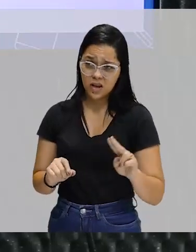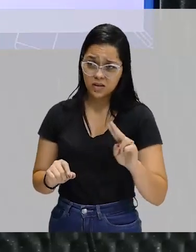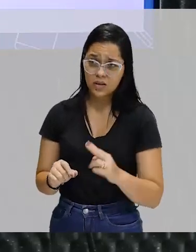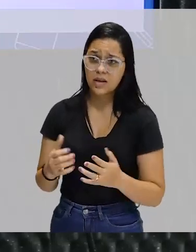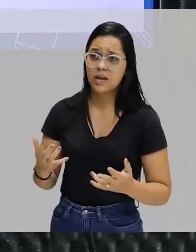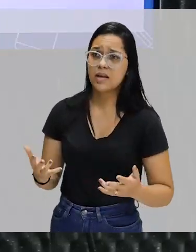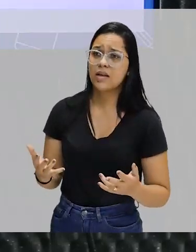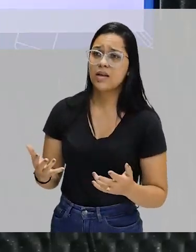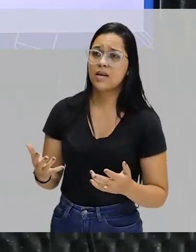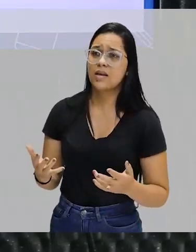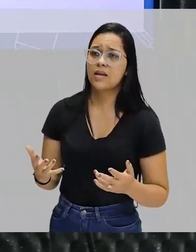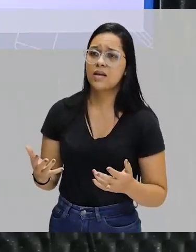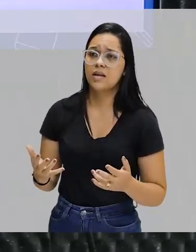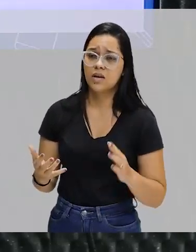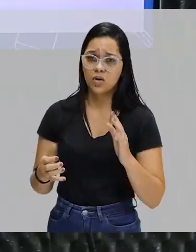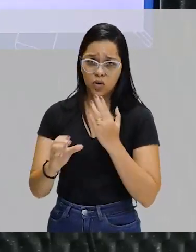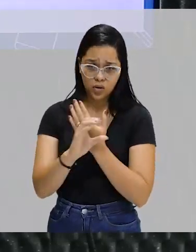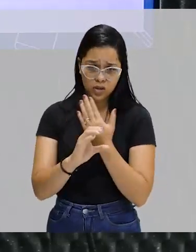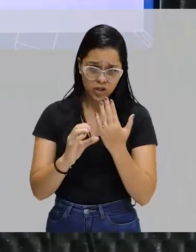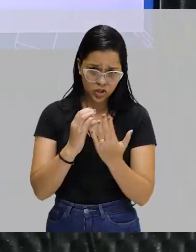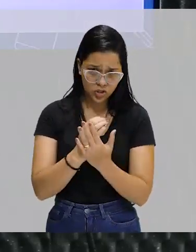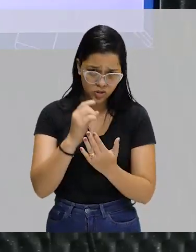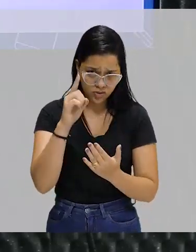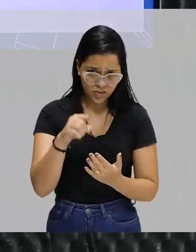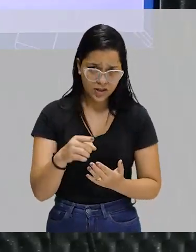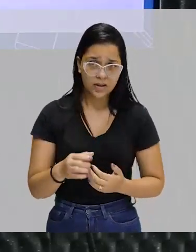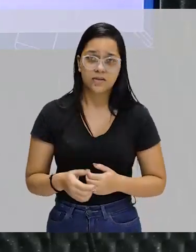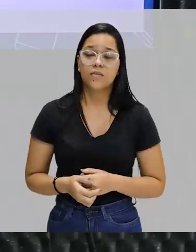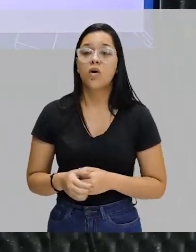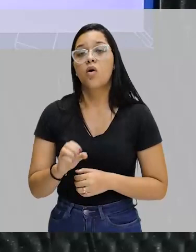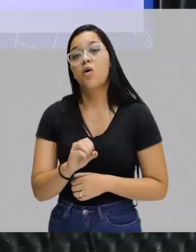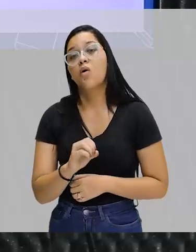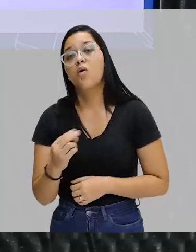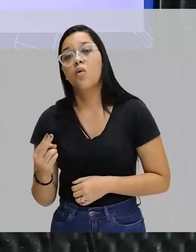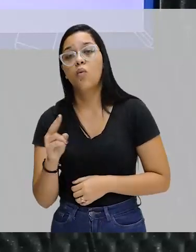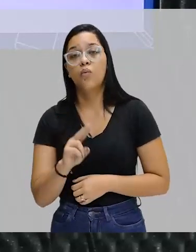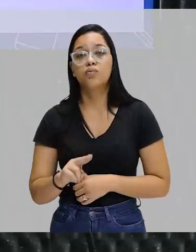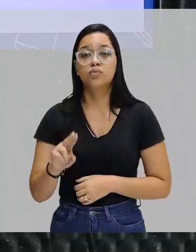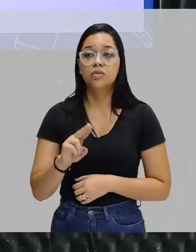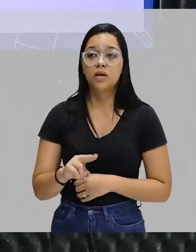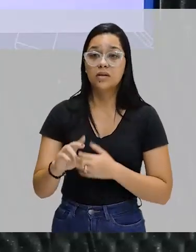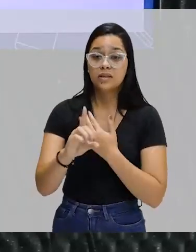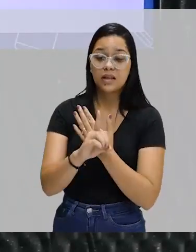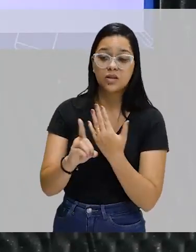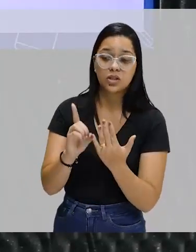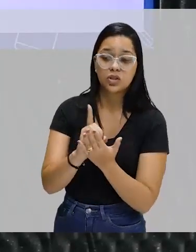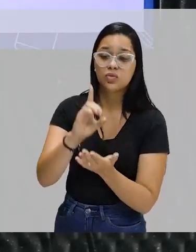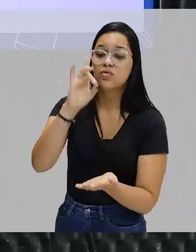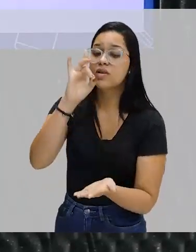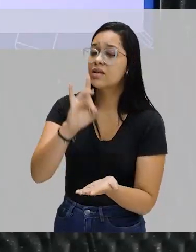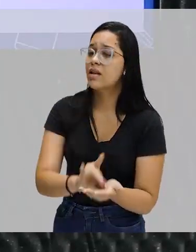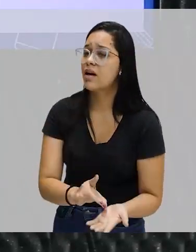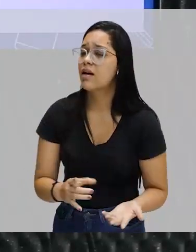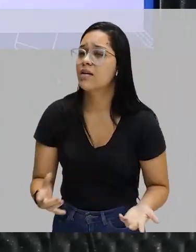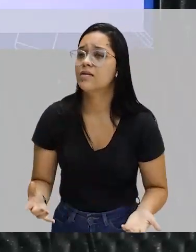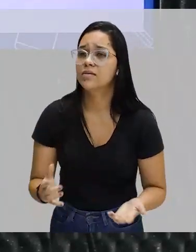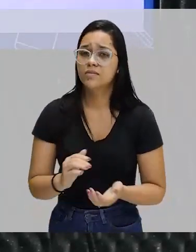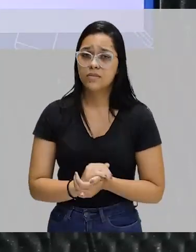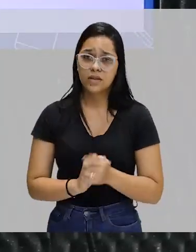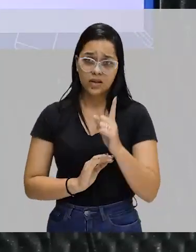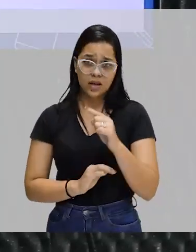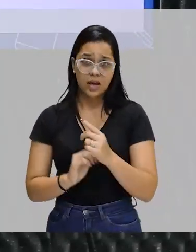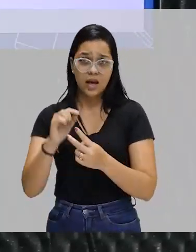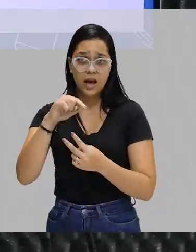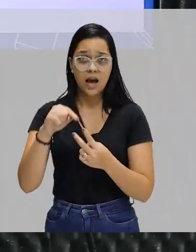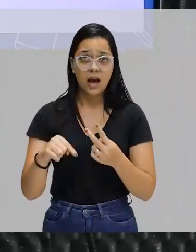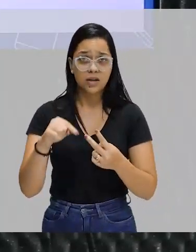sentido conotativo, no sentido figurado, ou foi utilizada no sentido denotativo, no sentido real? Então, será que